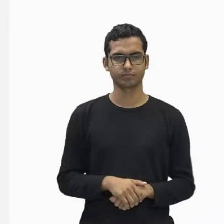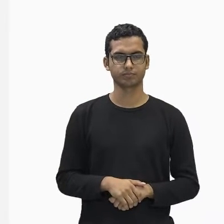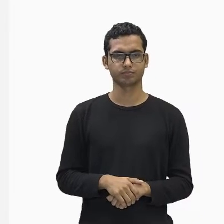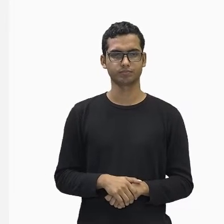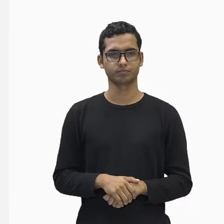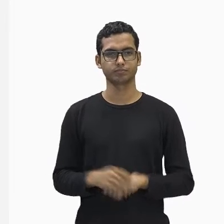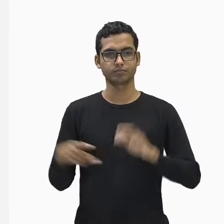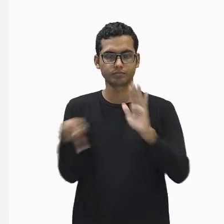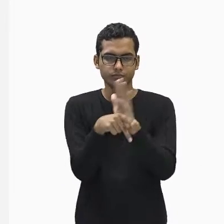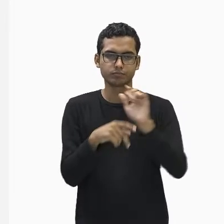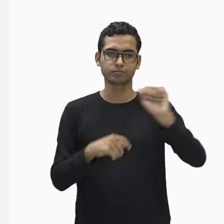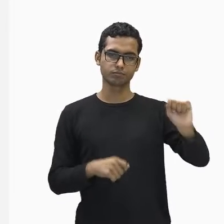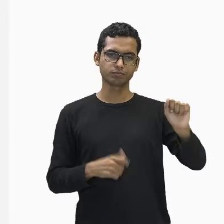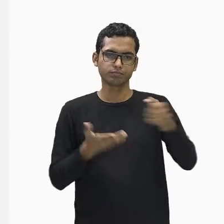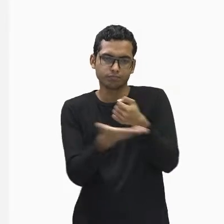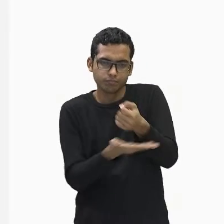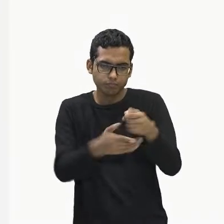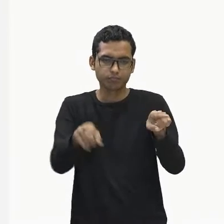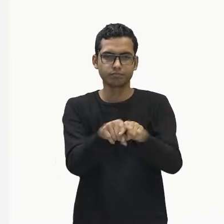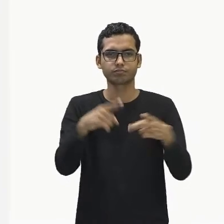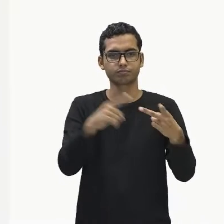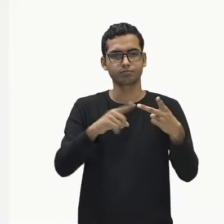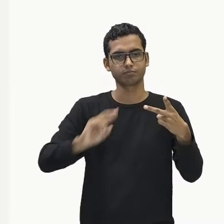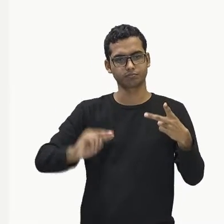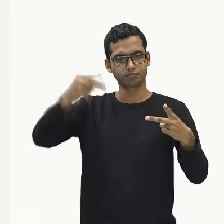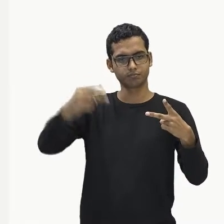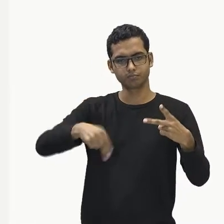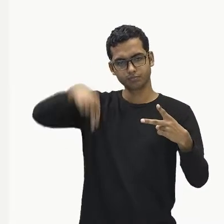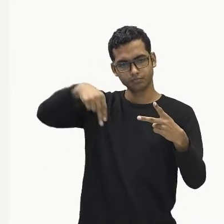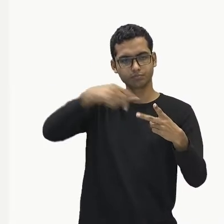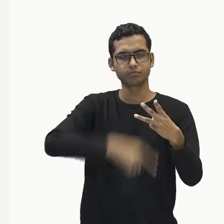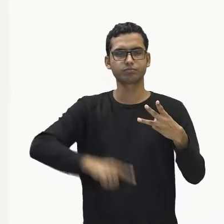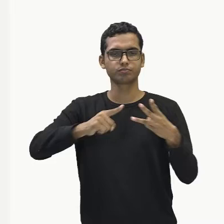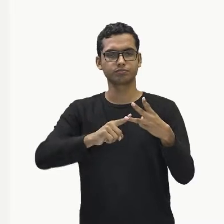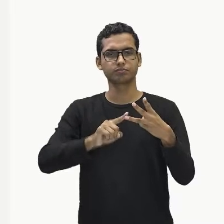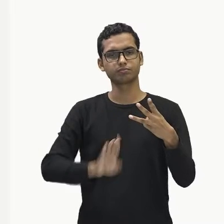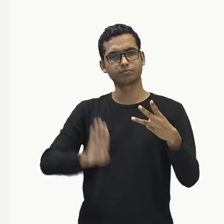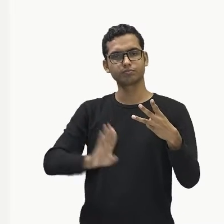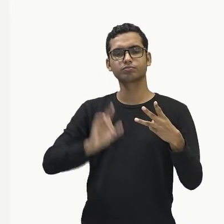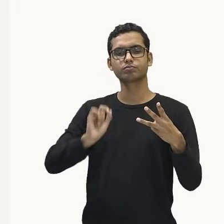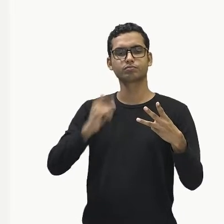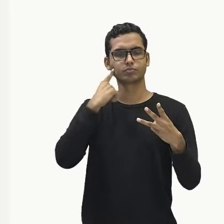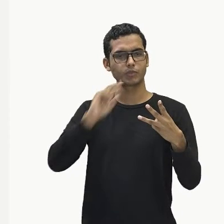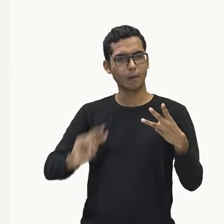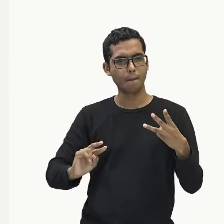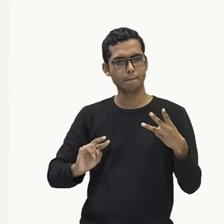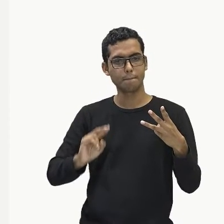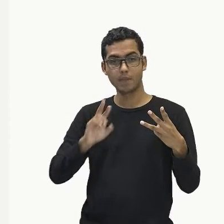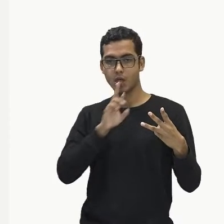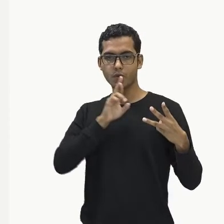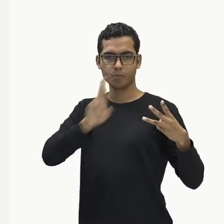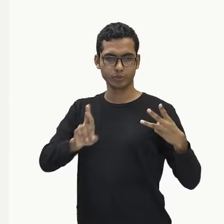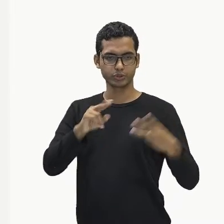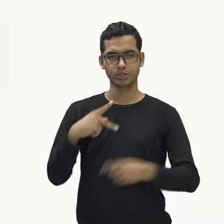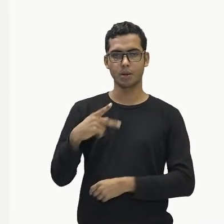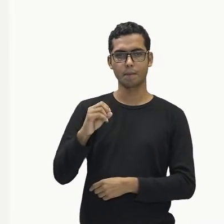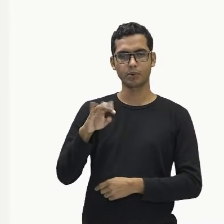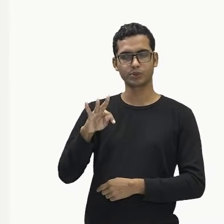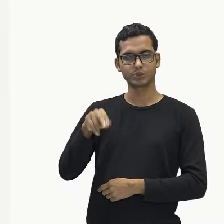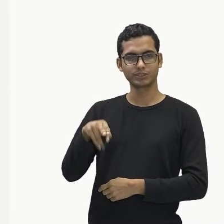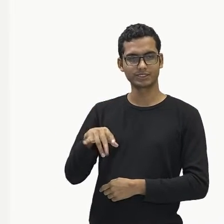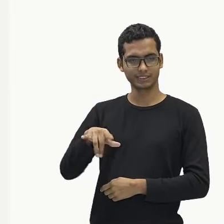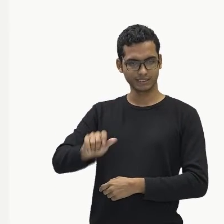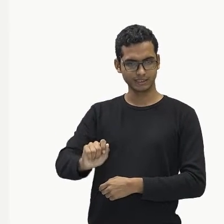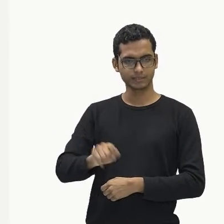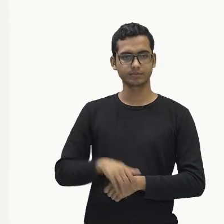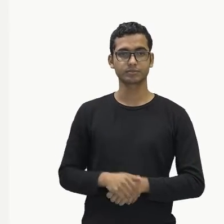a base, o expoente e a potência. O interessante aqui é fazer a diferenciação